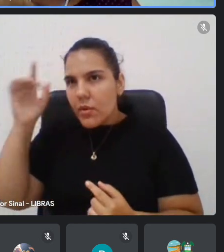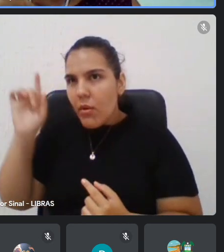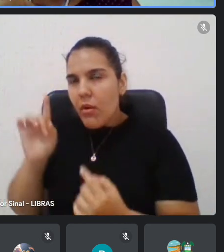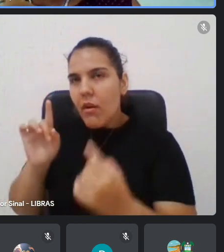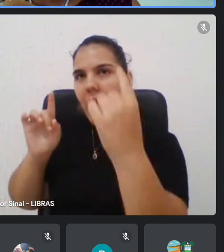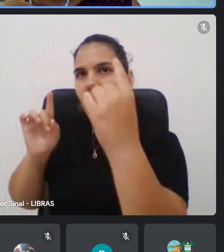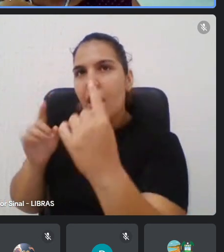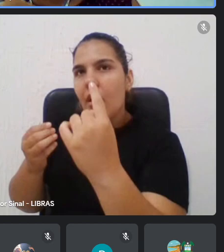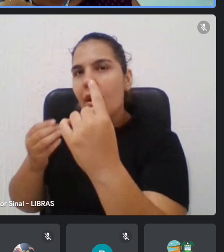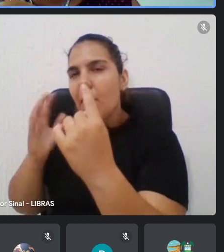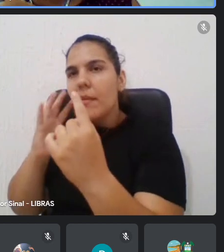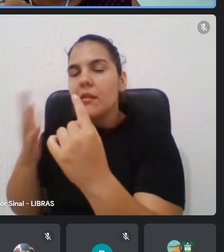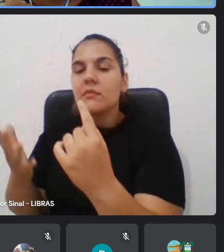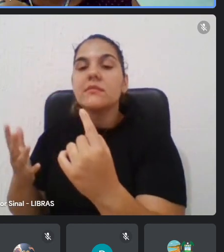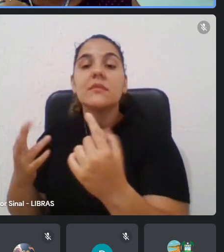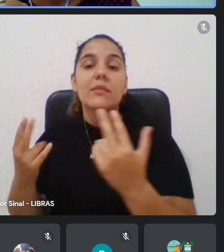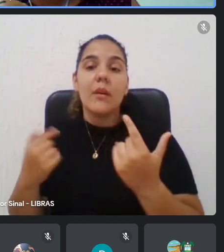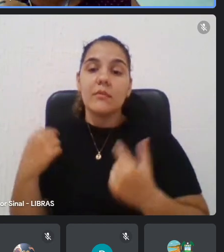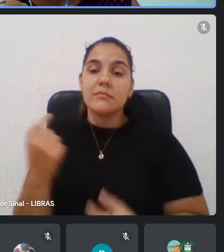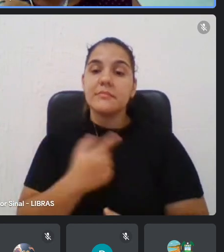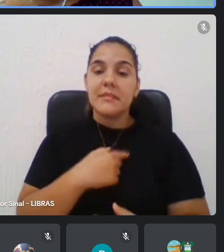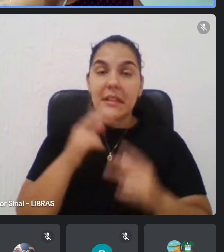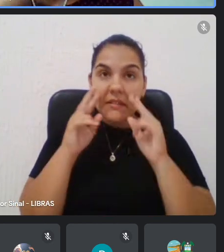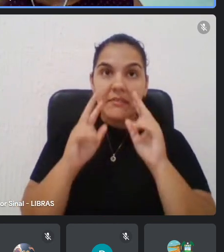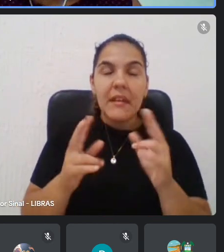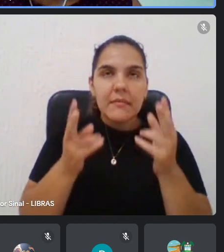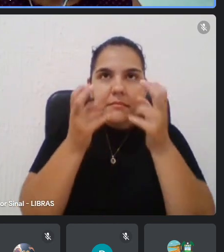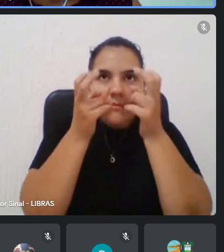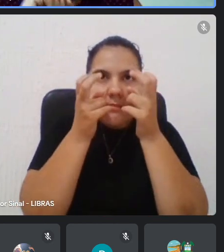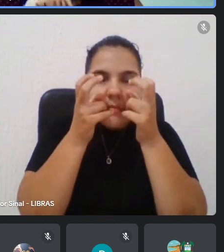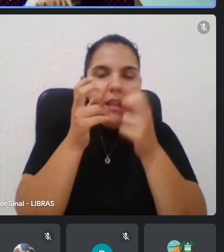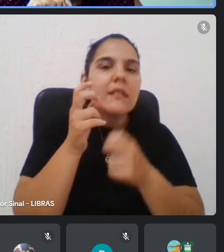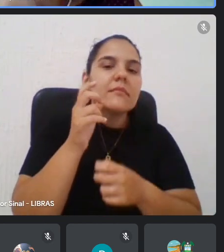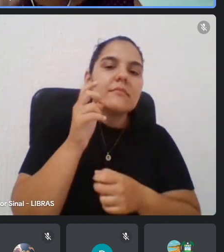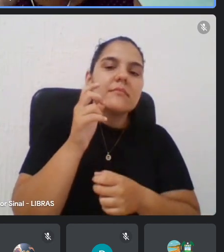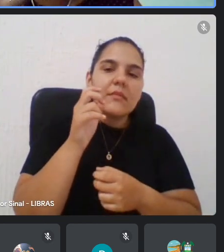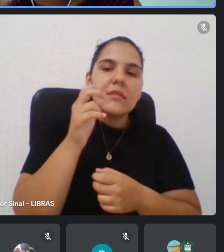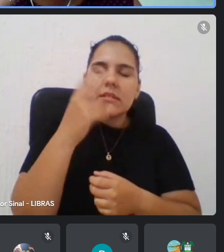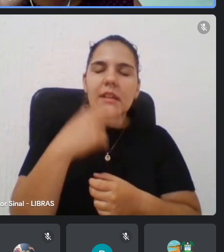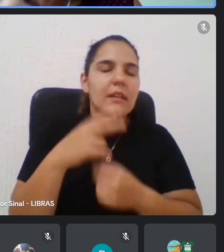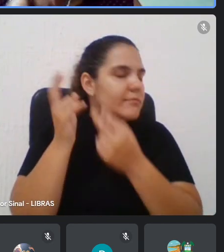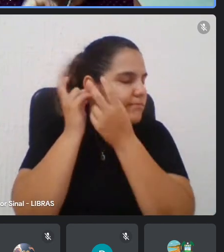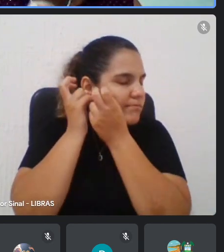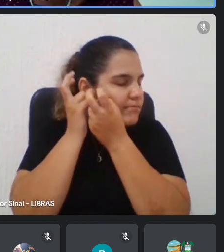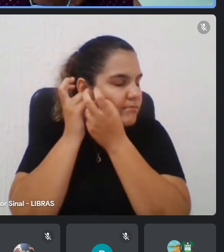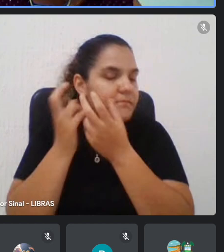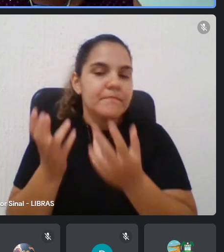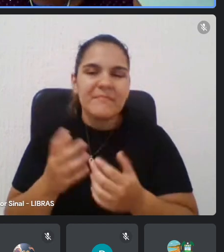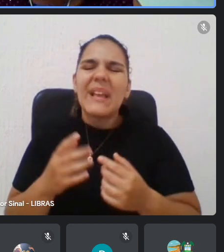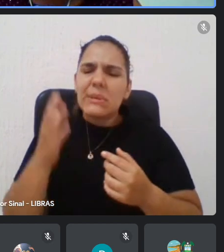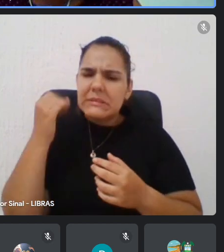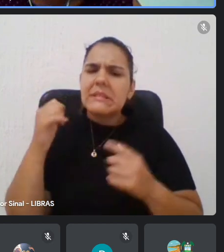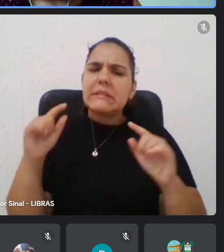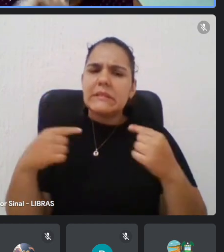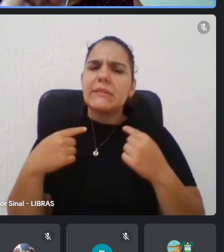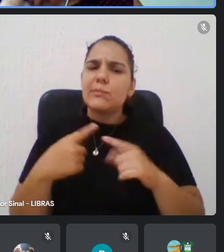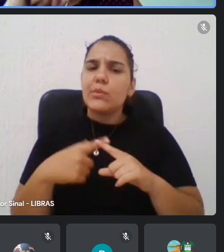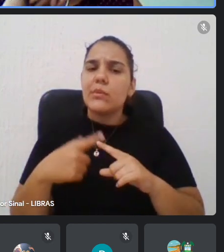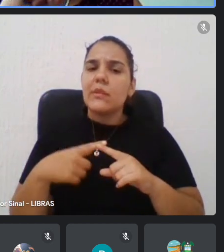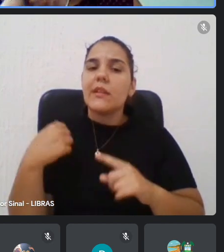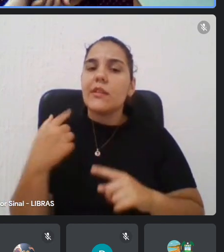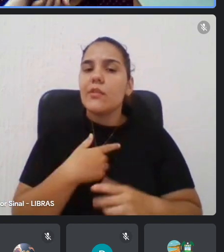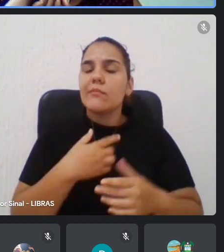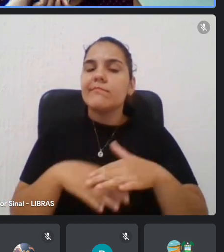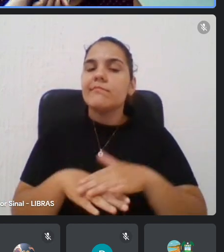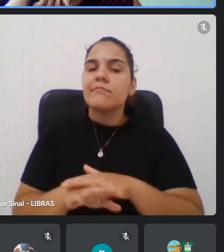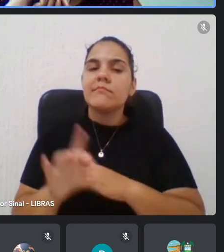nós videntes estamos acompanhando o filme, certo? E vai ser um grande desafio, gente, porque a gente não está acostumado a trabalhar com acessibilidade, mas a